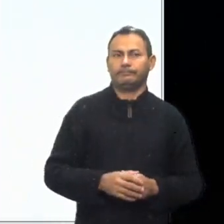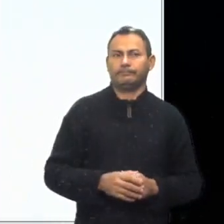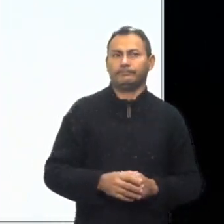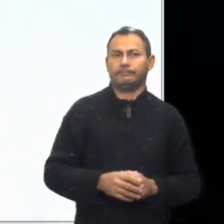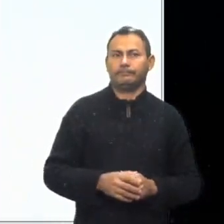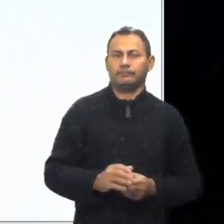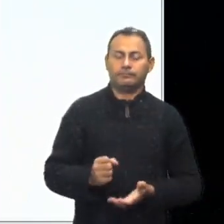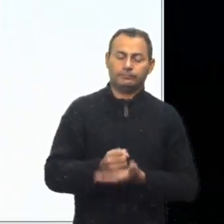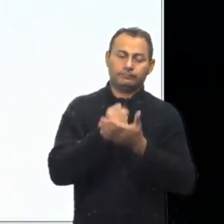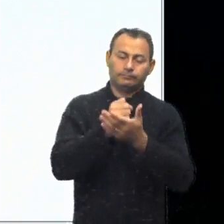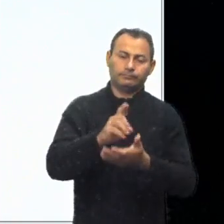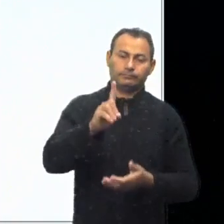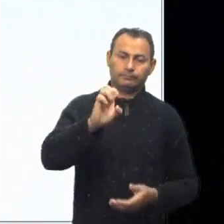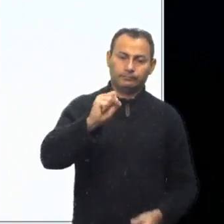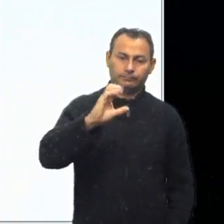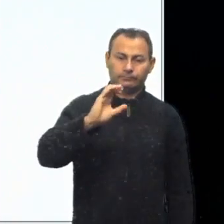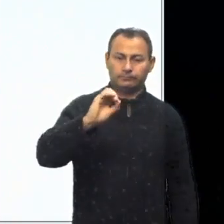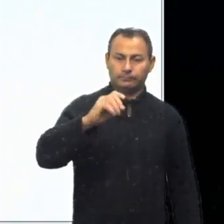Então, salvei no desktop.